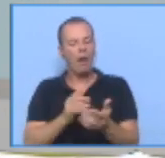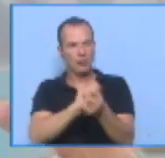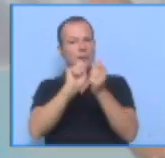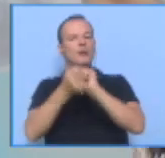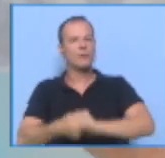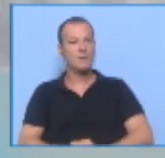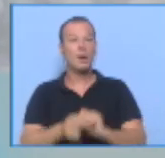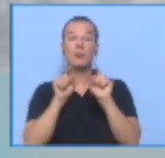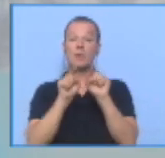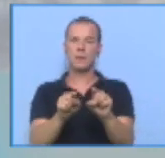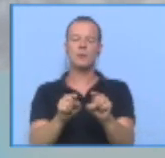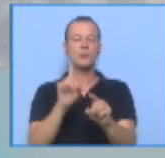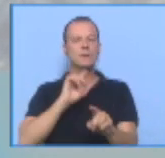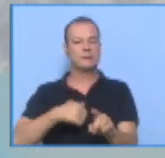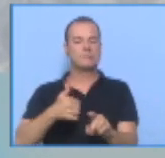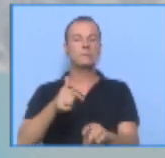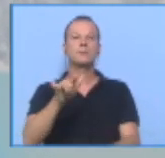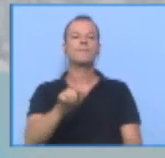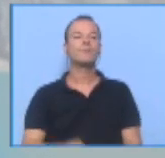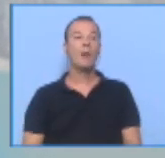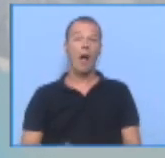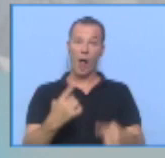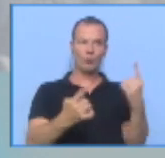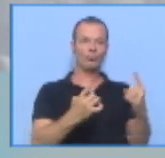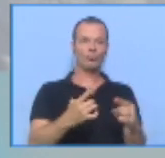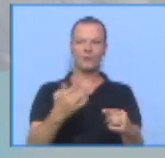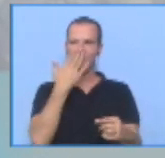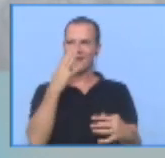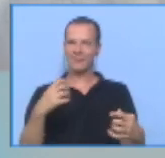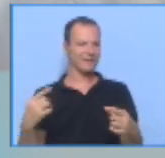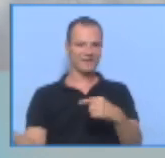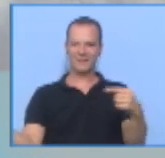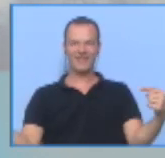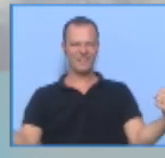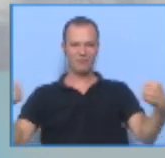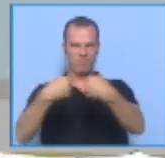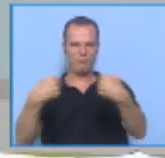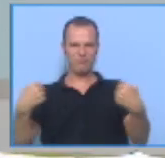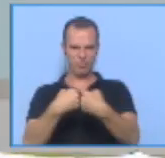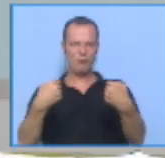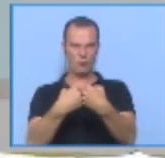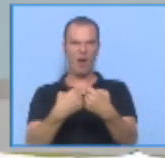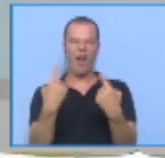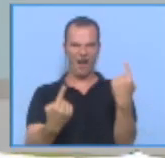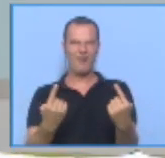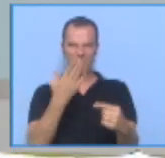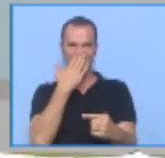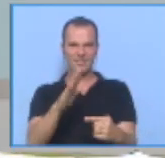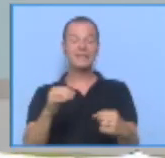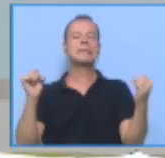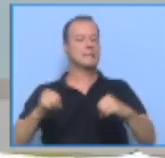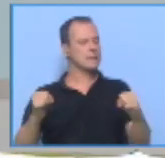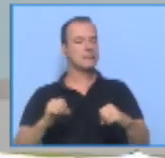isso tem sempre este mesmo certo que aparentemente processo. uns fiquem Exatamente. contra os outros. Não é? Exatamente. Mesmo que aparentemente uns fiquem contra os